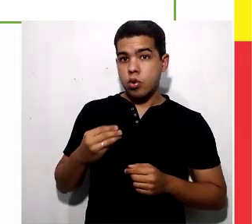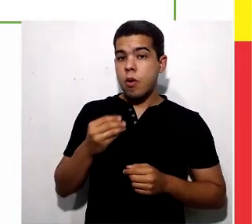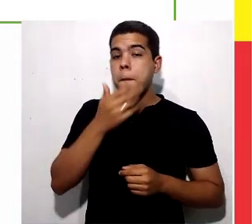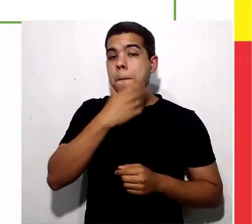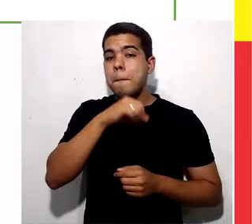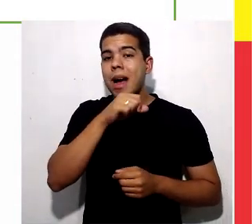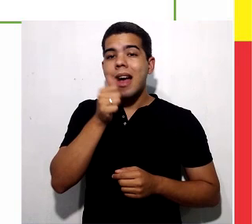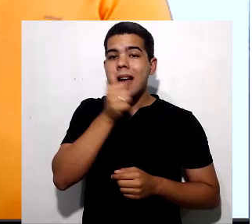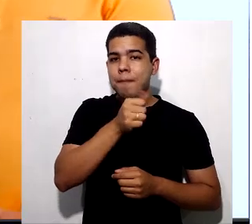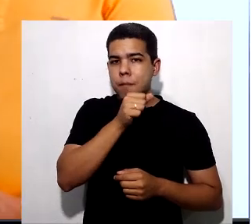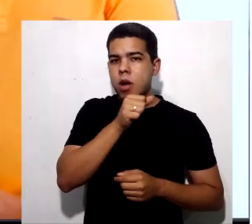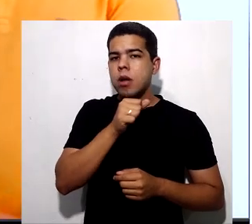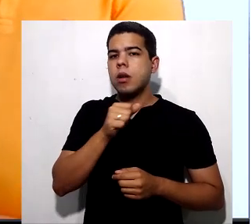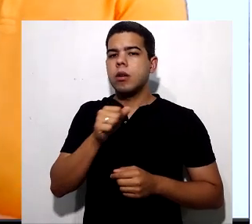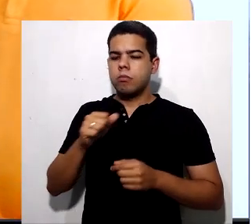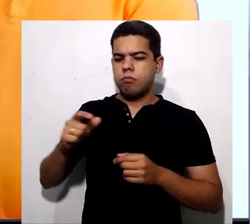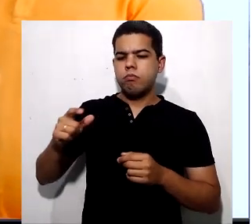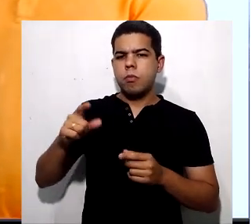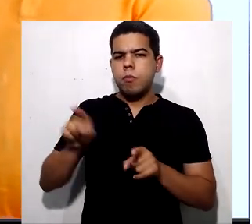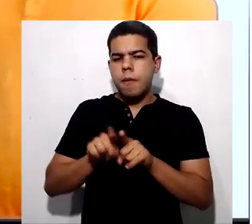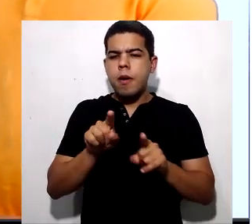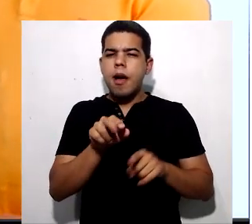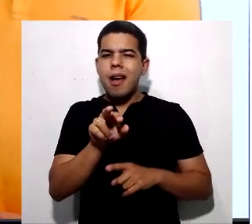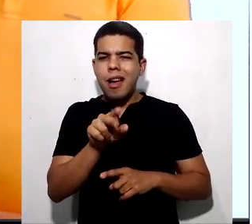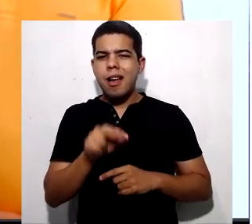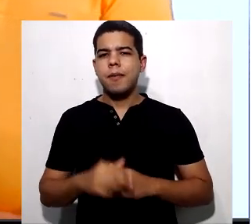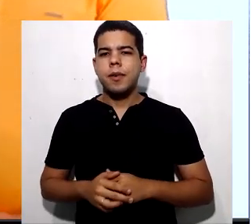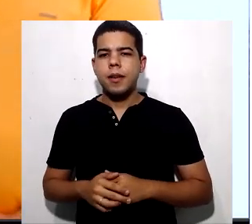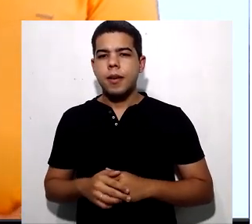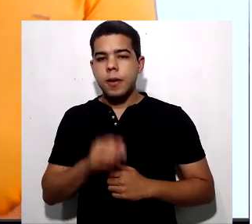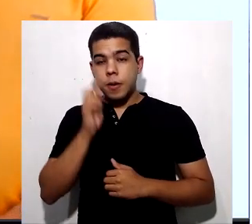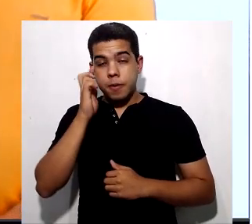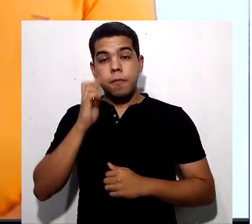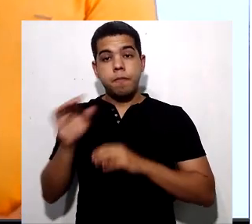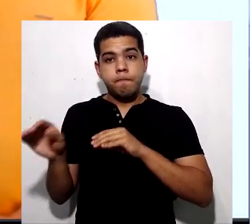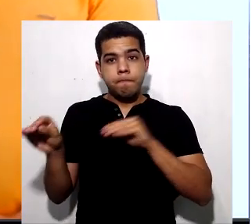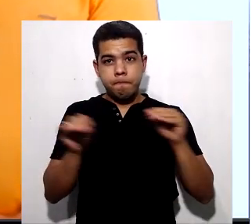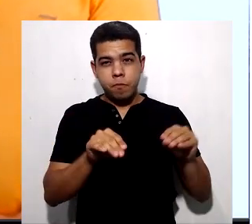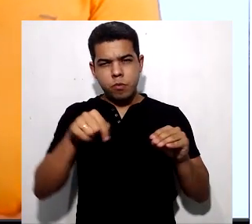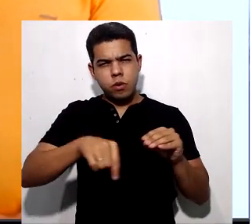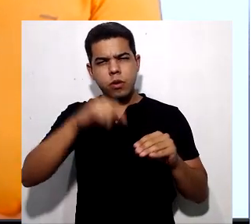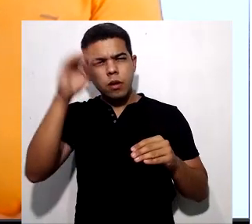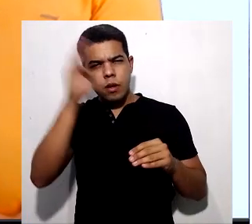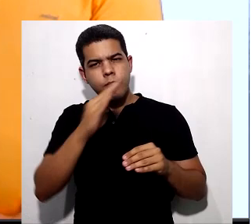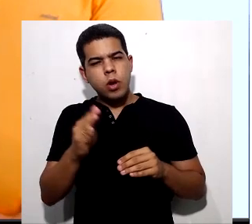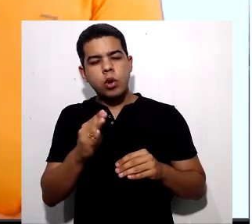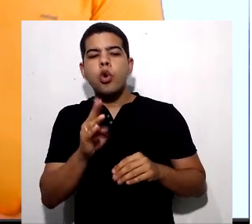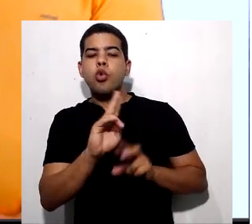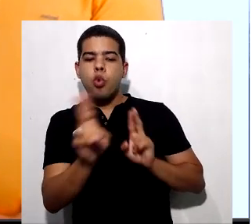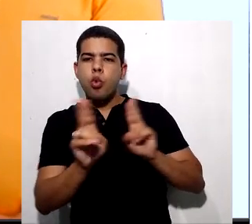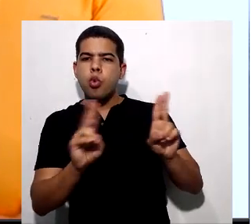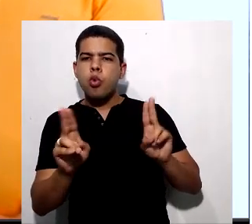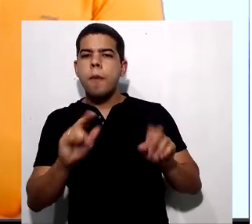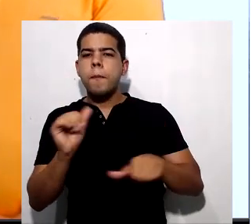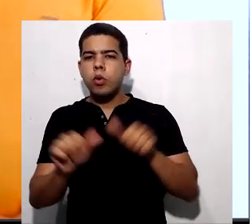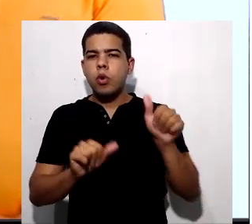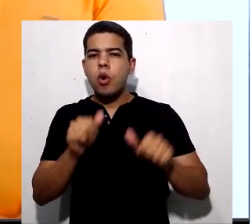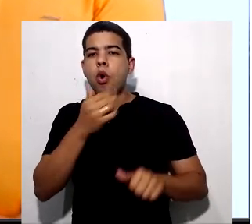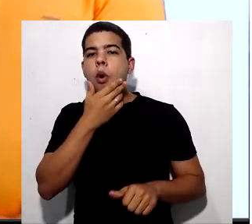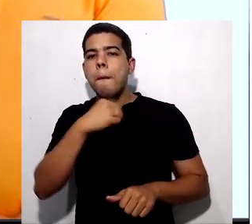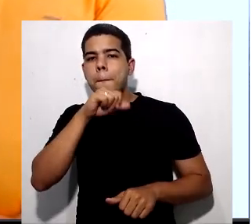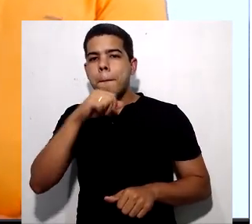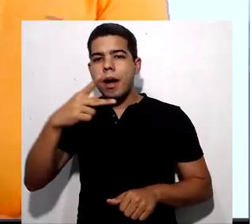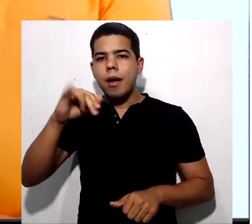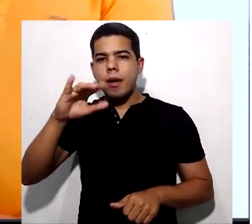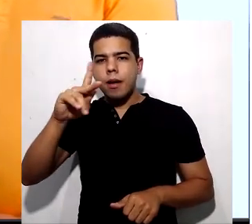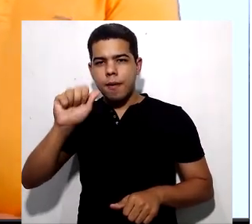Tânia. Lembrando a todos, certo, que ao chegarem ao Brasil, eles mudaram o nome. O pai Pincas